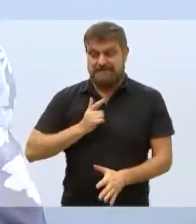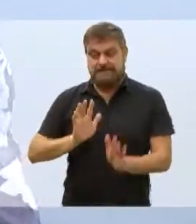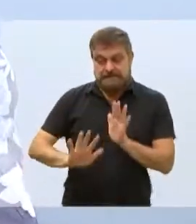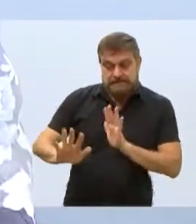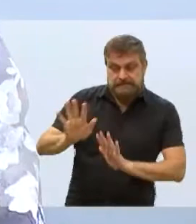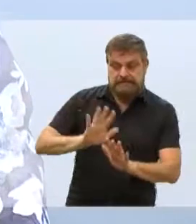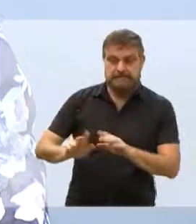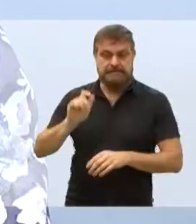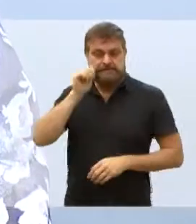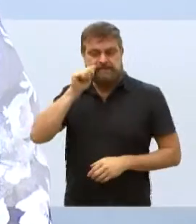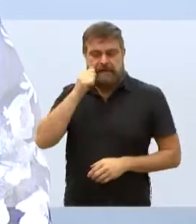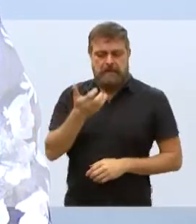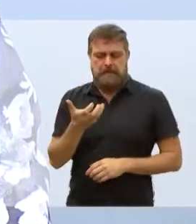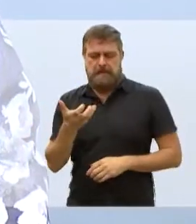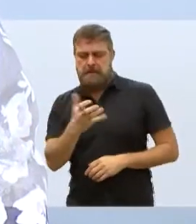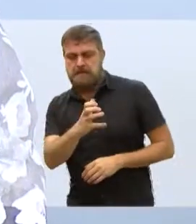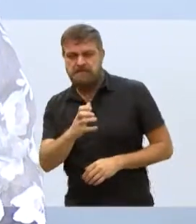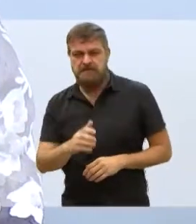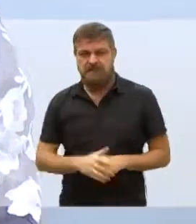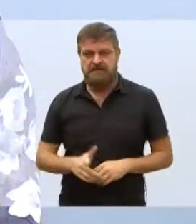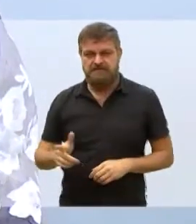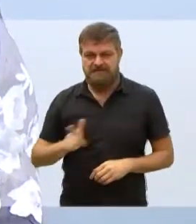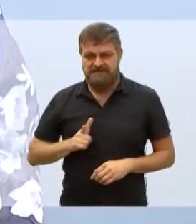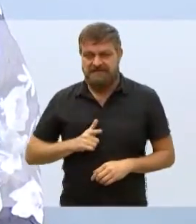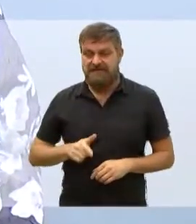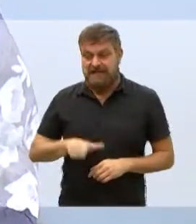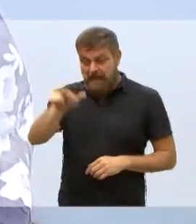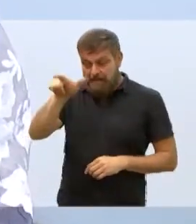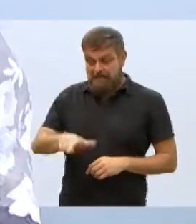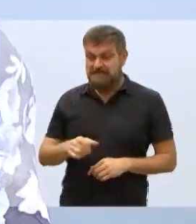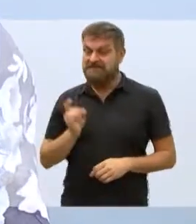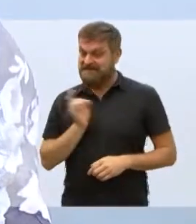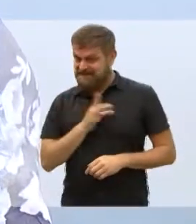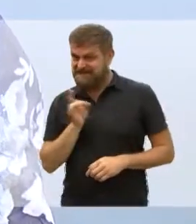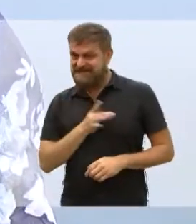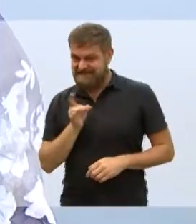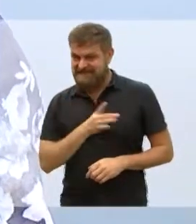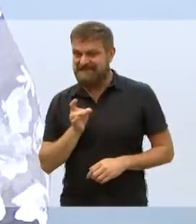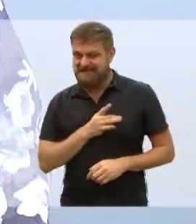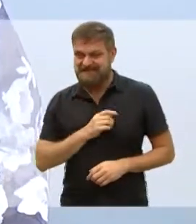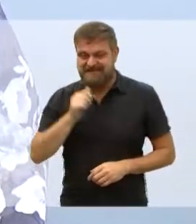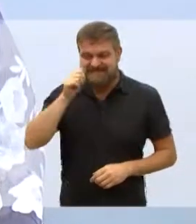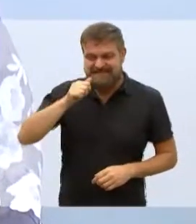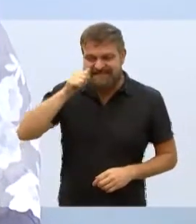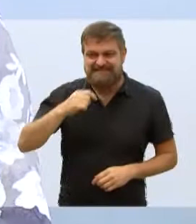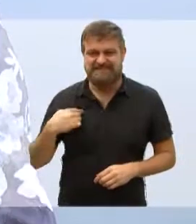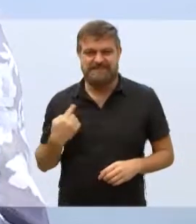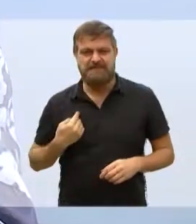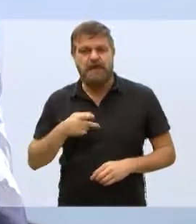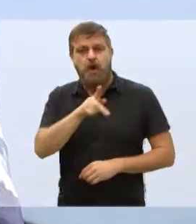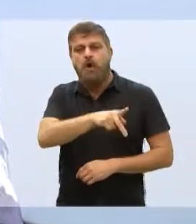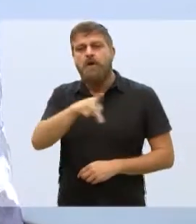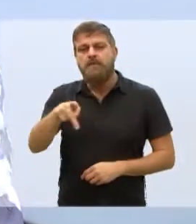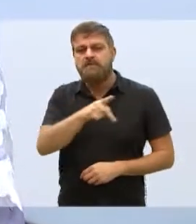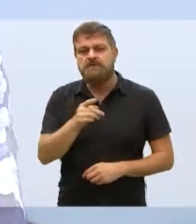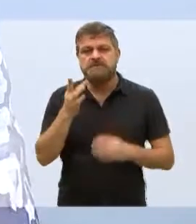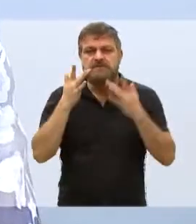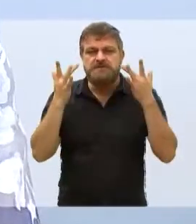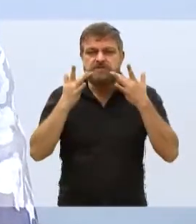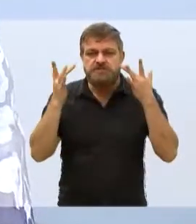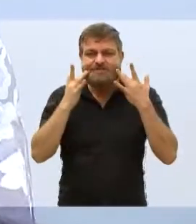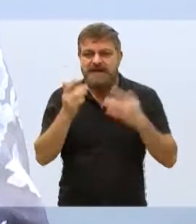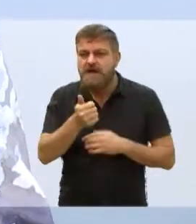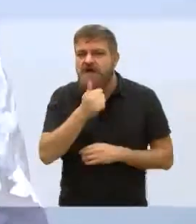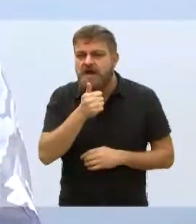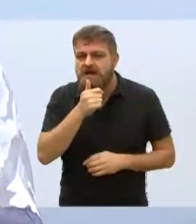a resistência de ir a um dentista, que não é nem precisa ter deficiência, tem pessoas que têm medo a respeito disso. Um professor